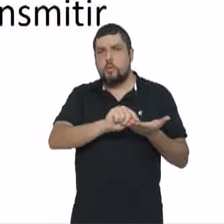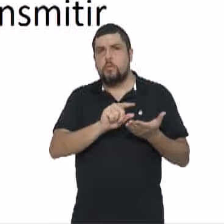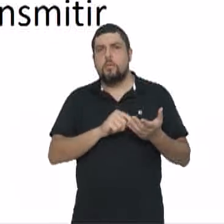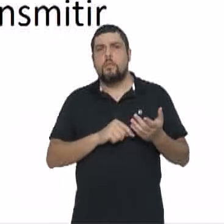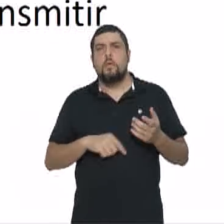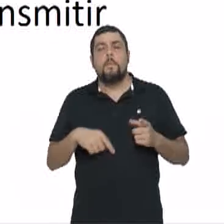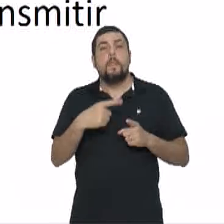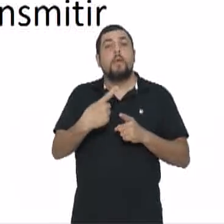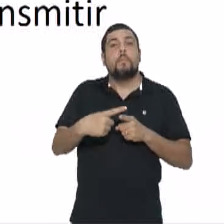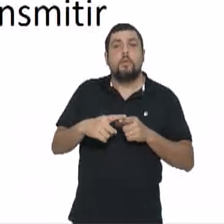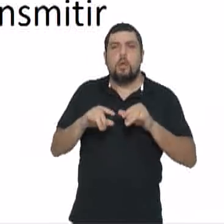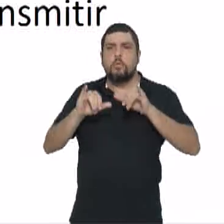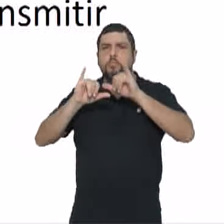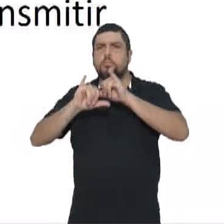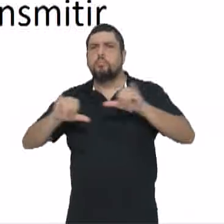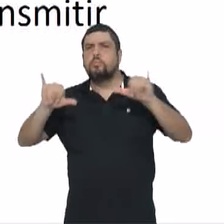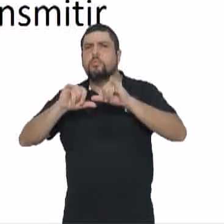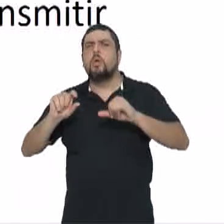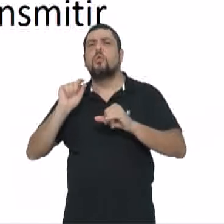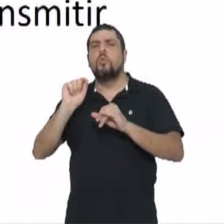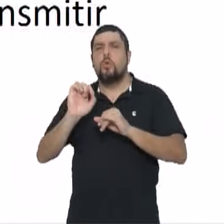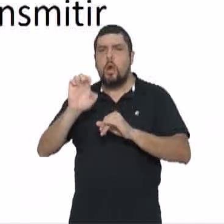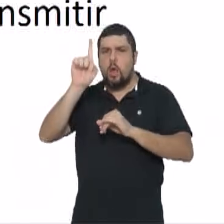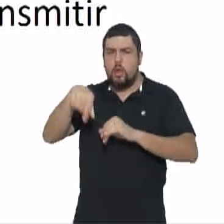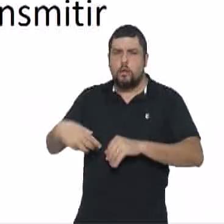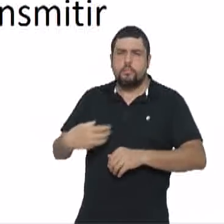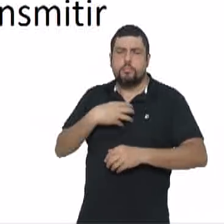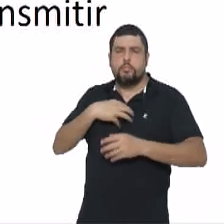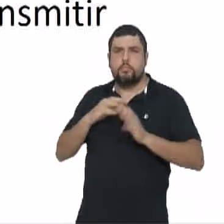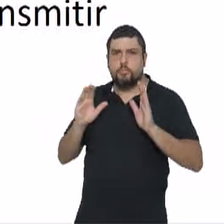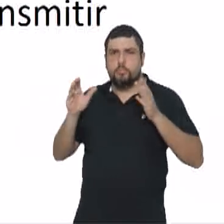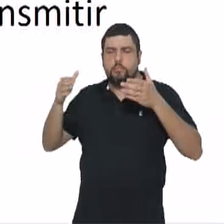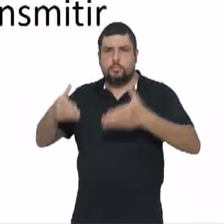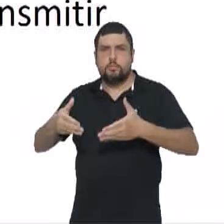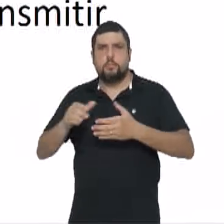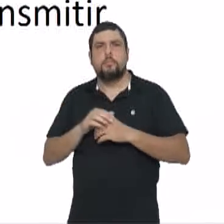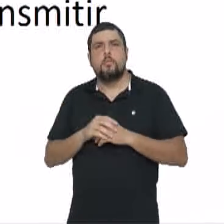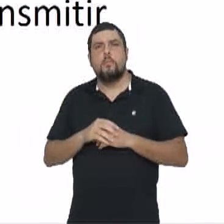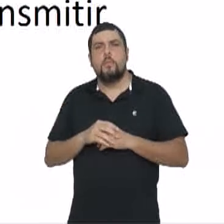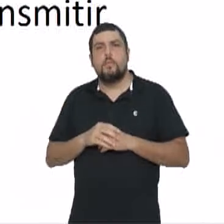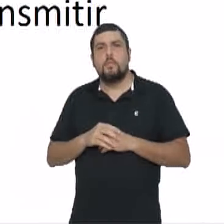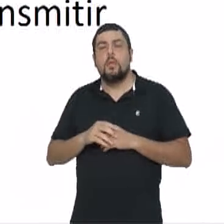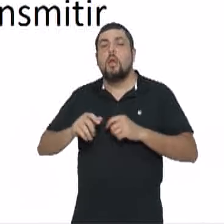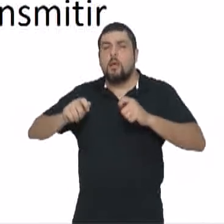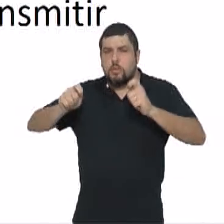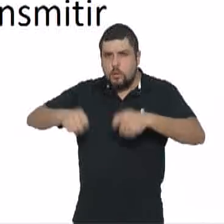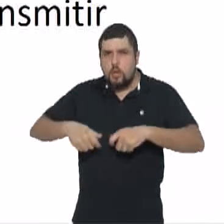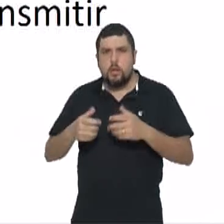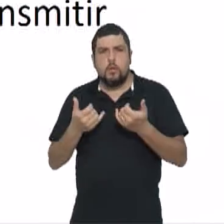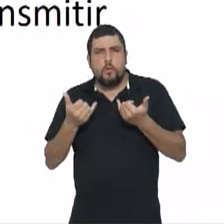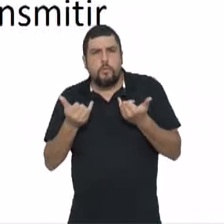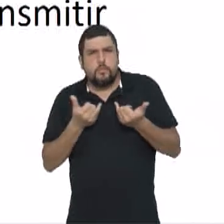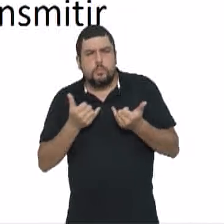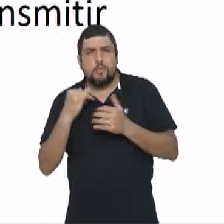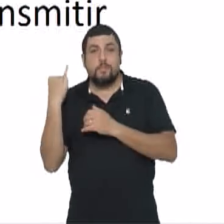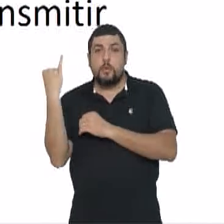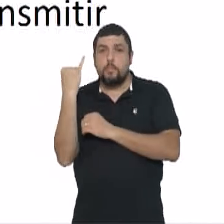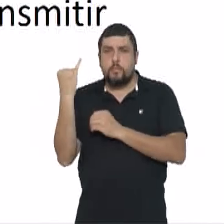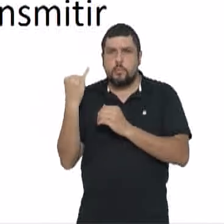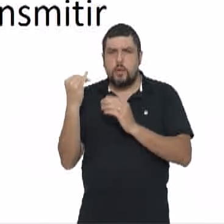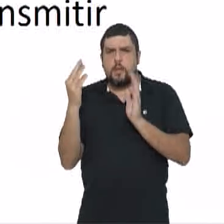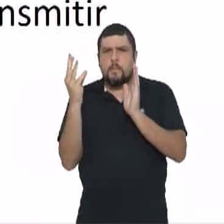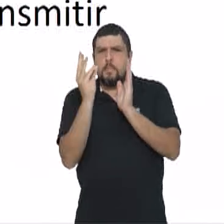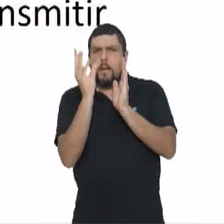as informações de uma maneira específica. É importante ser capaz de transmitir todas as informações importantes com